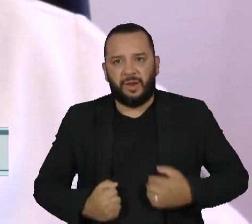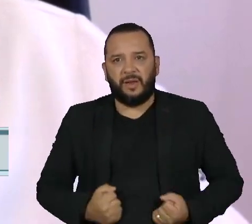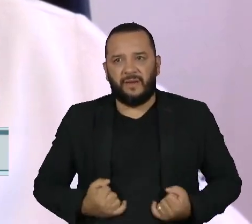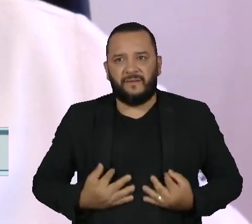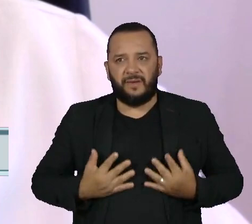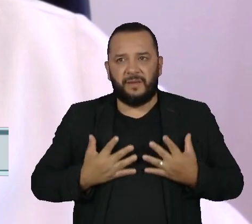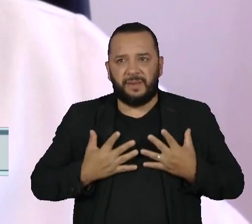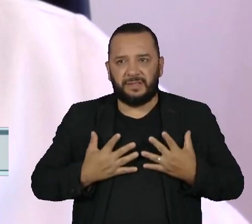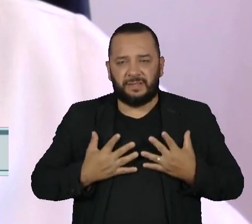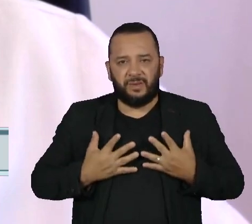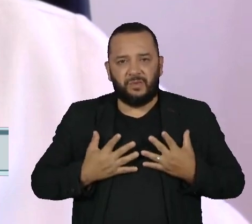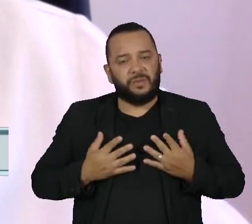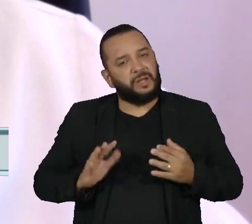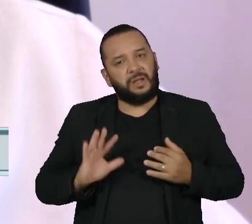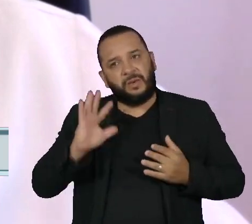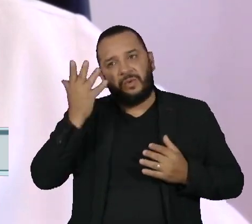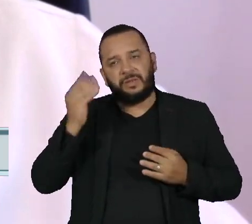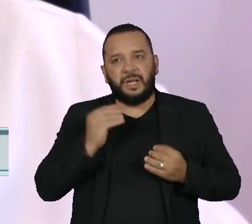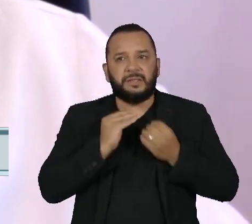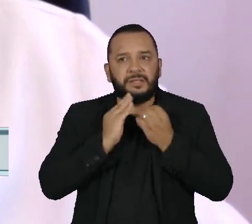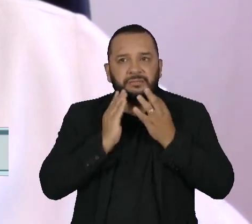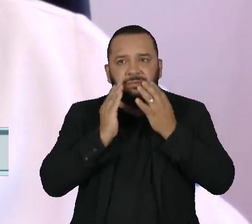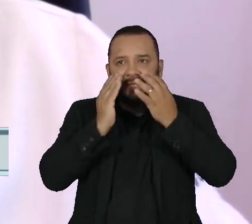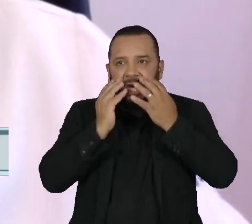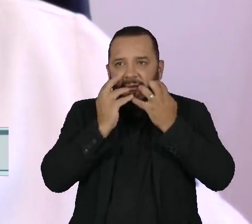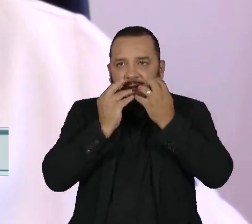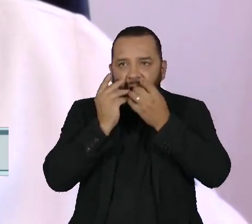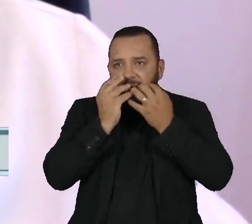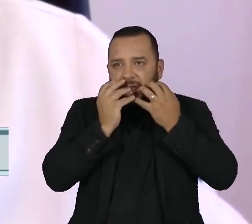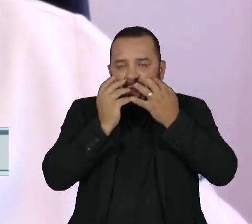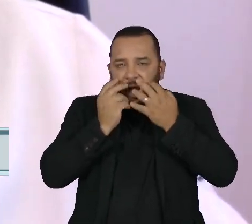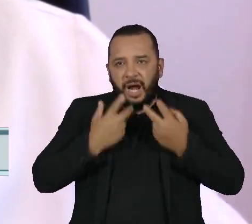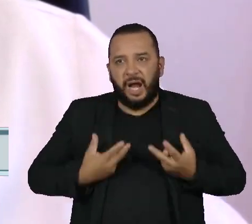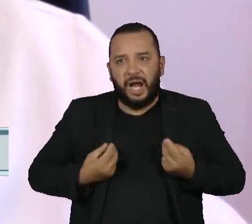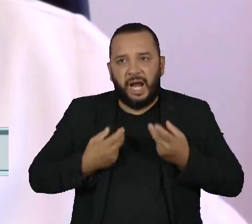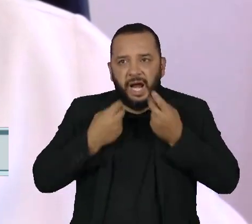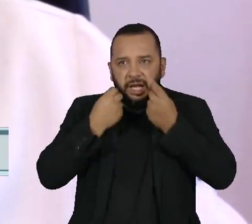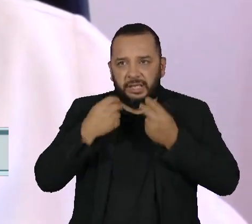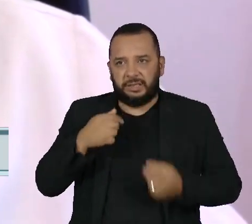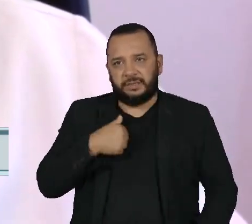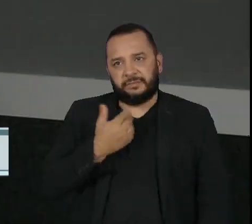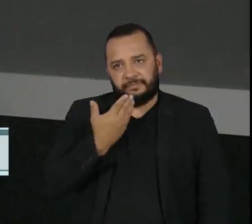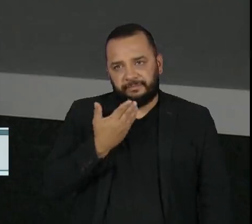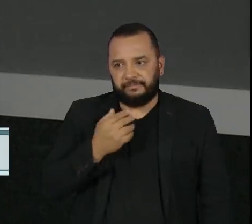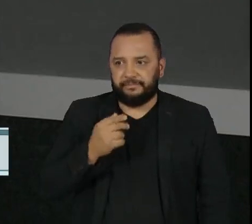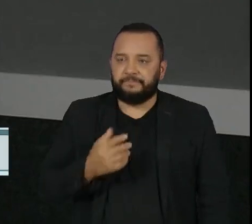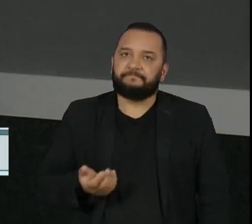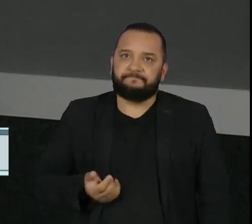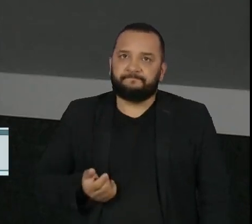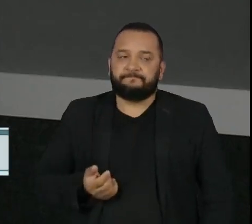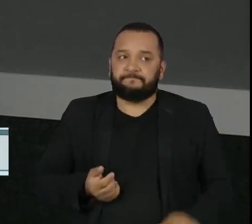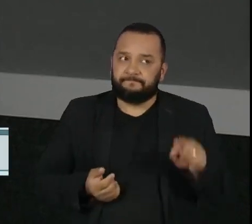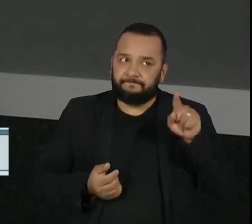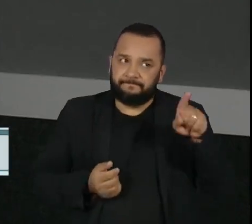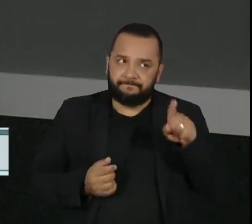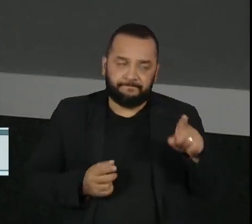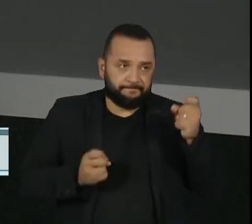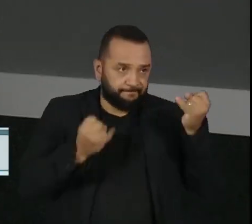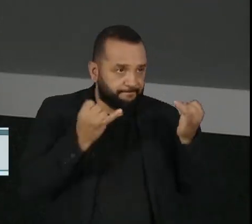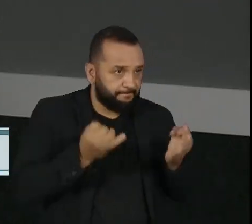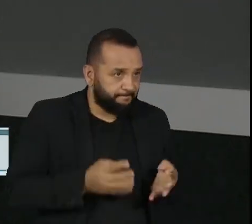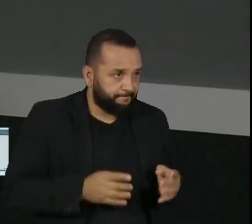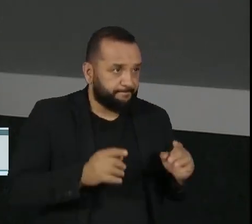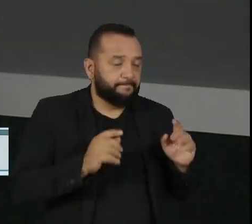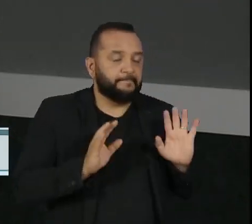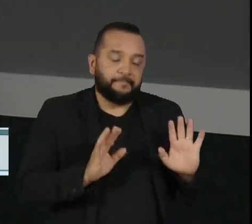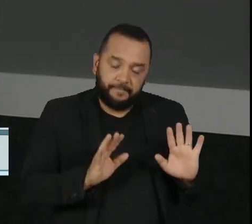e estes quadros inflamatórios decorrência disso possam estar relacionados com risco maior para câncer. O senhor já pontuou aí, mas quais são